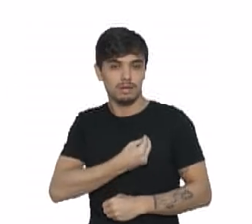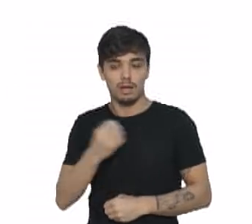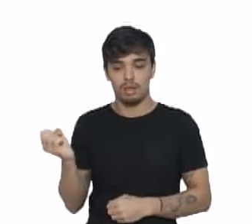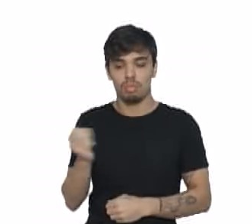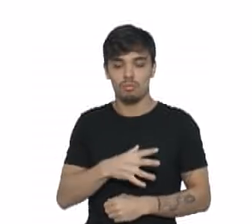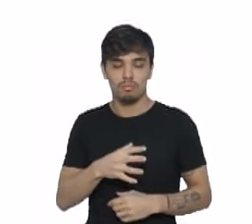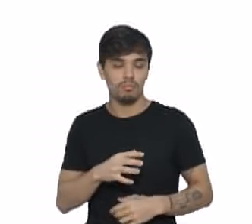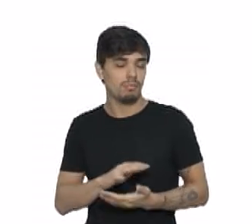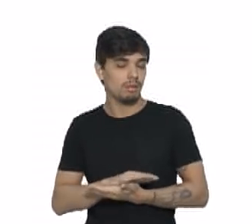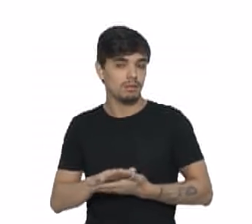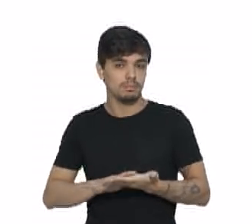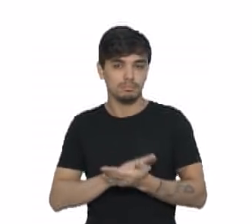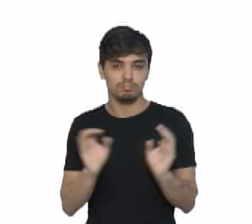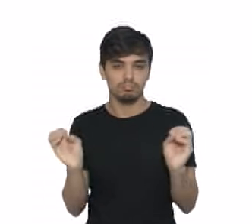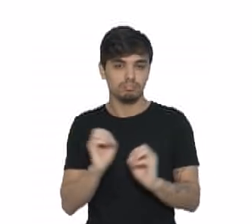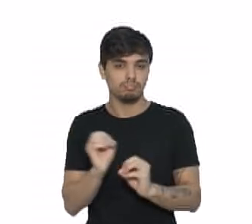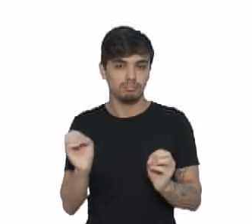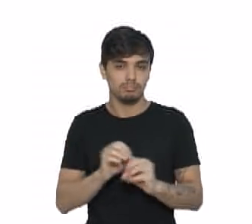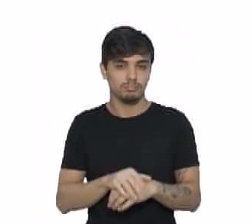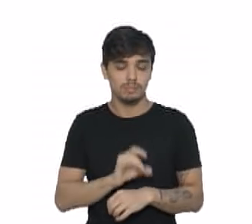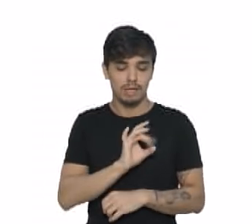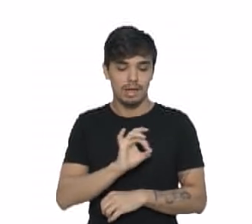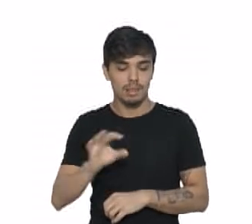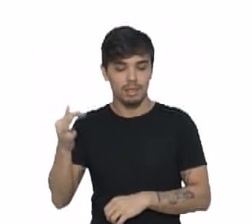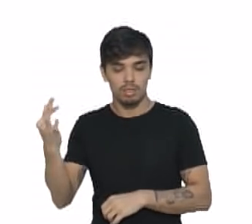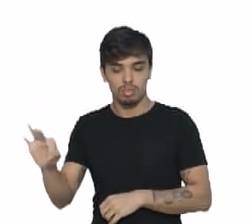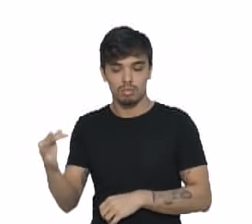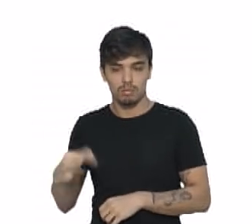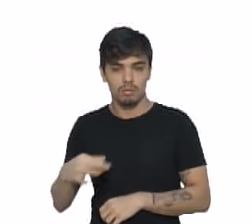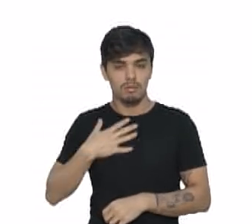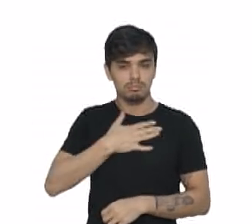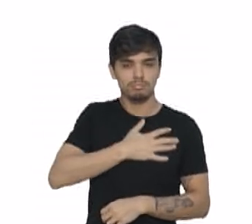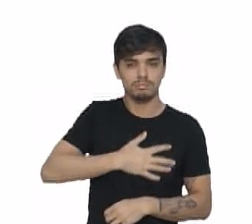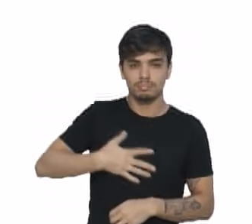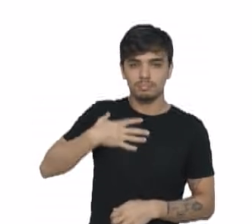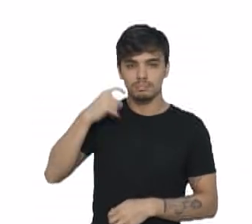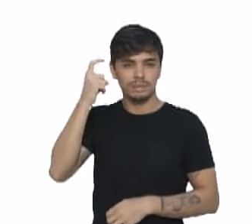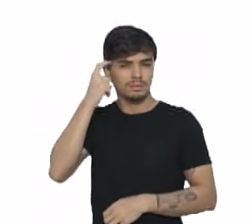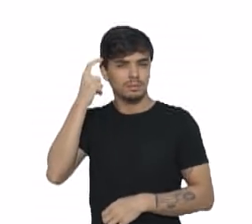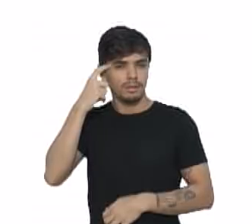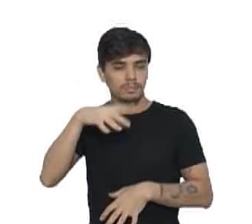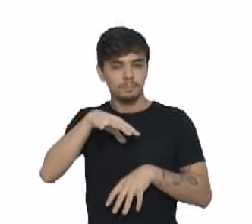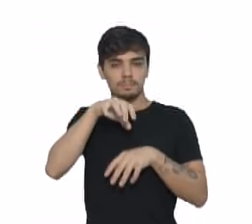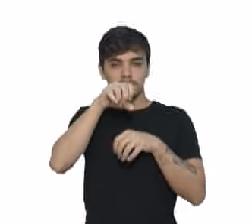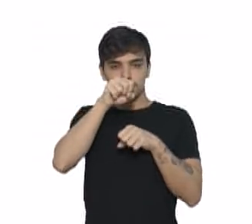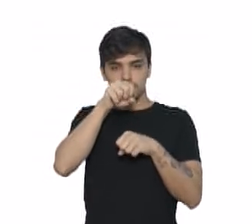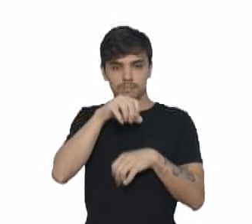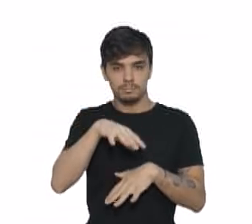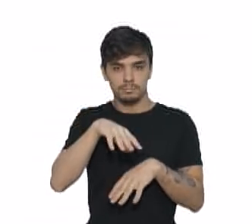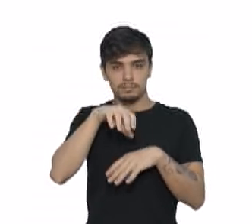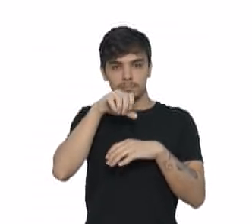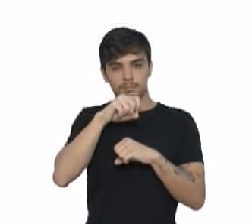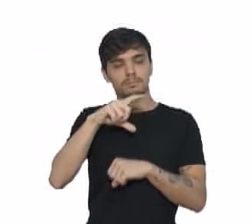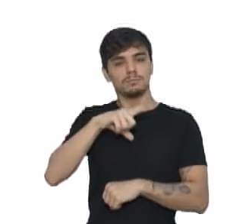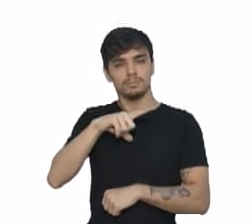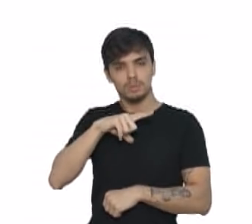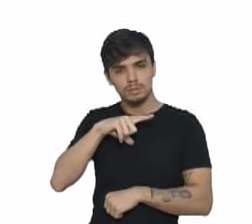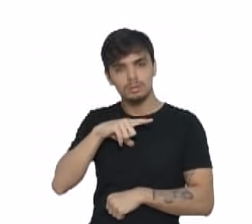novo. Cada dor e cada prazer e cada pensamento e suspiro e tudo que há